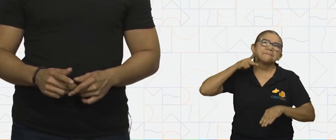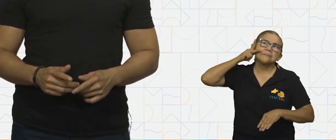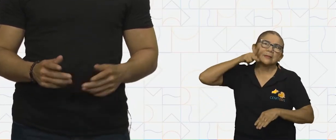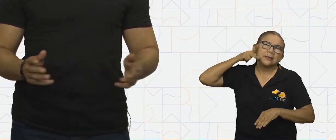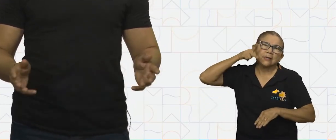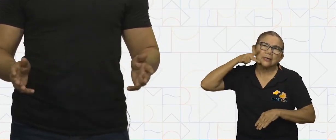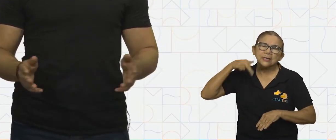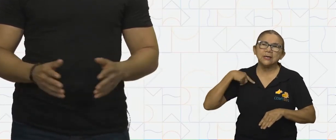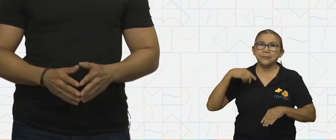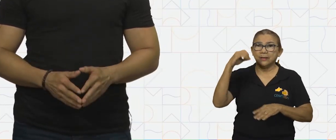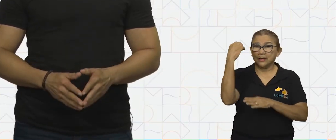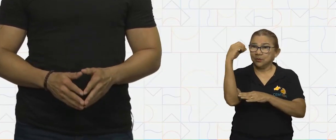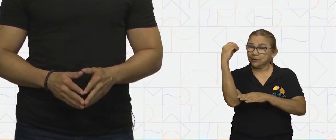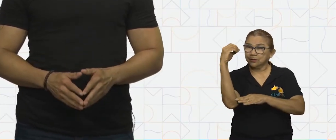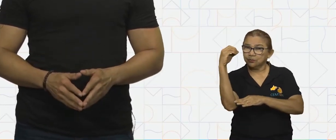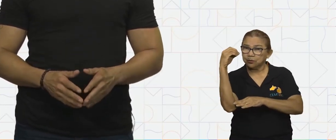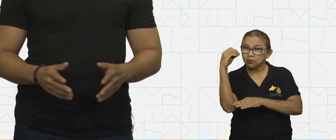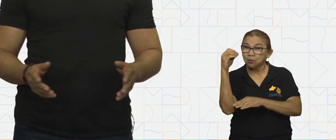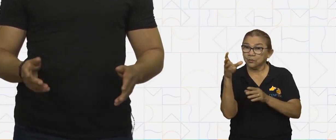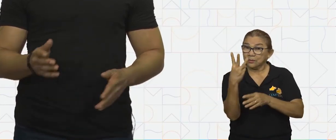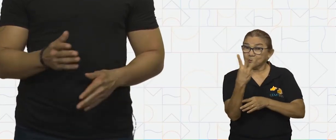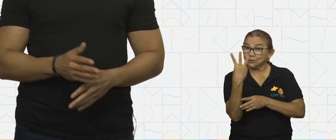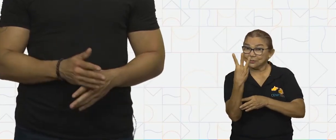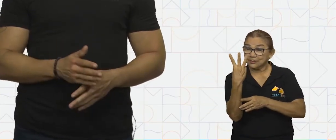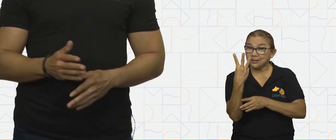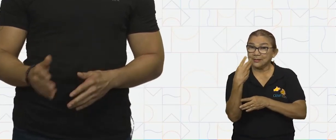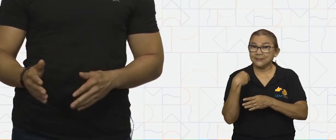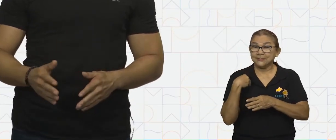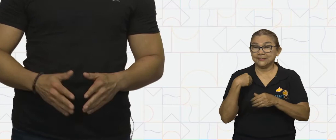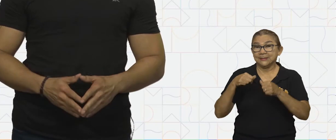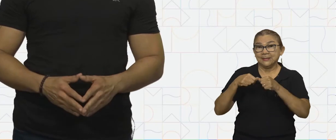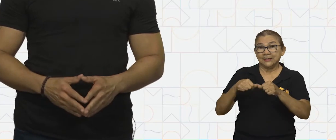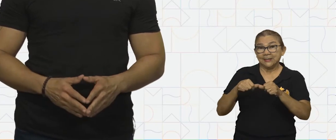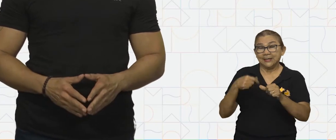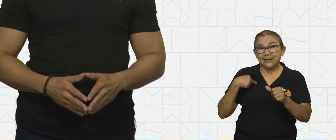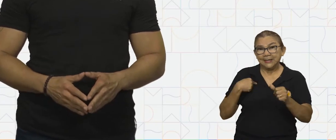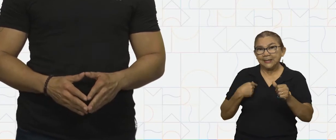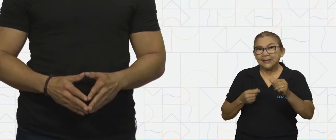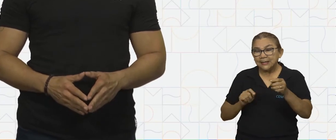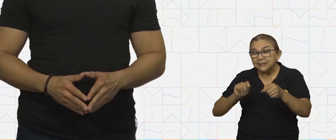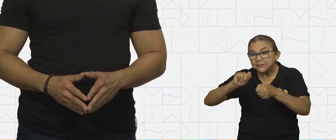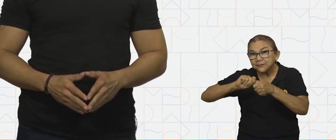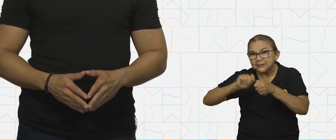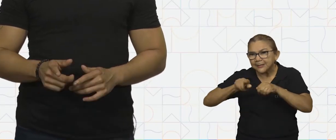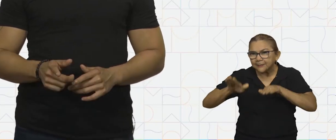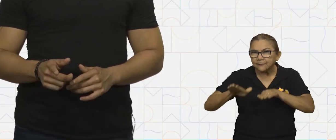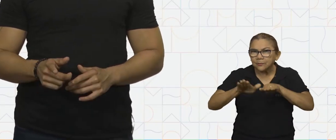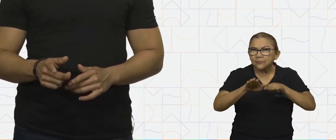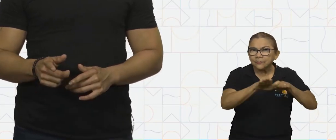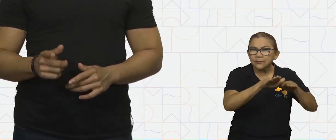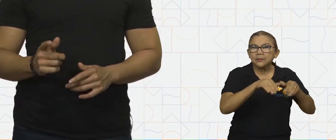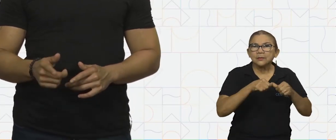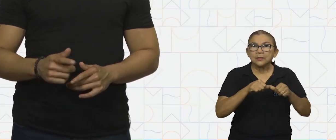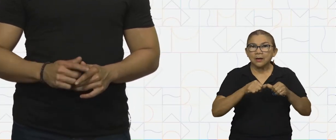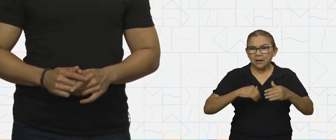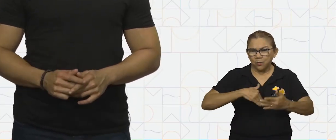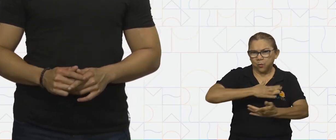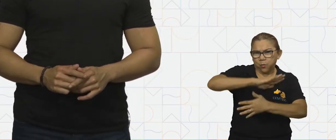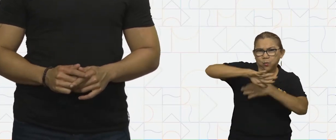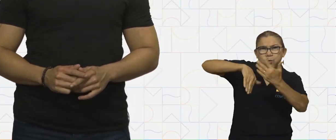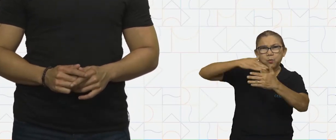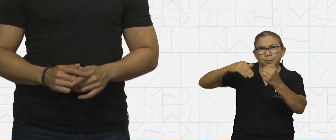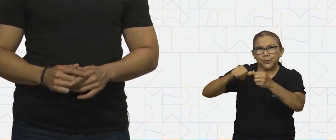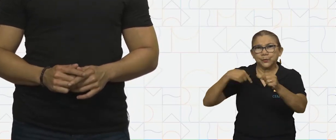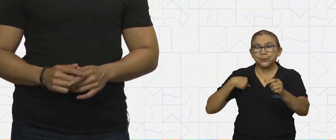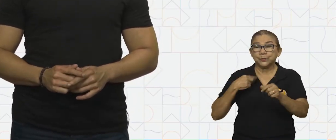Sul, que culminou com o golpe de Estado, conhecido como Golpe ou Revolução de 1930. A Revolução depôs o presidente